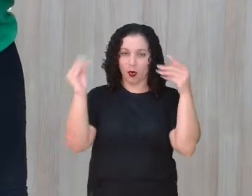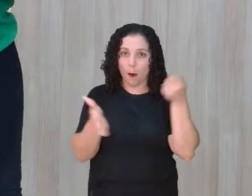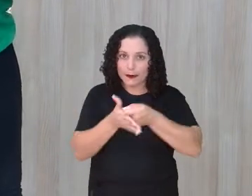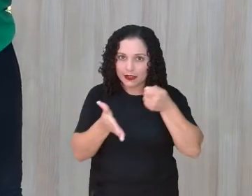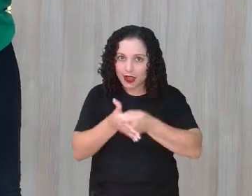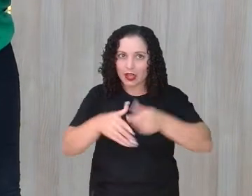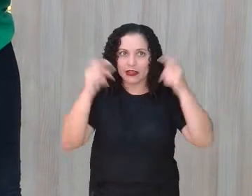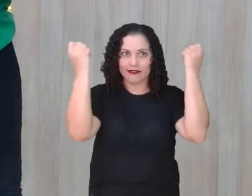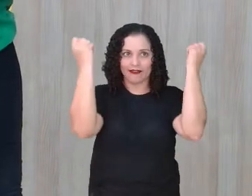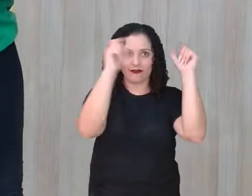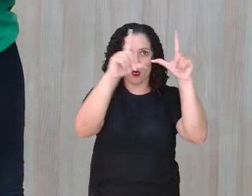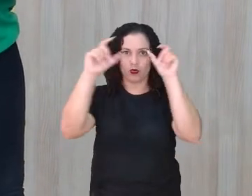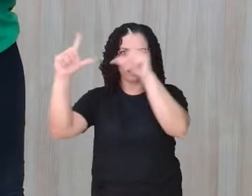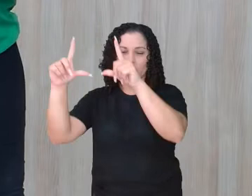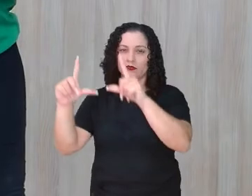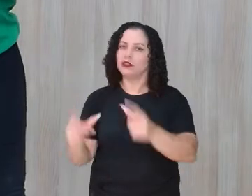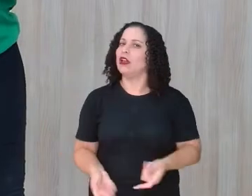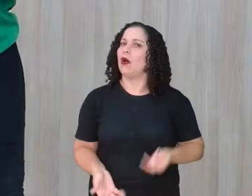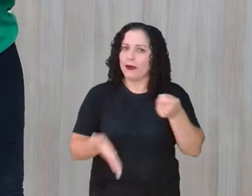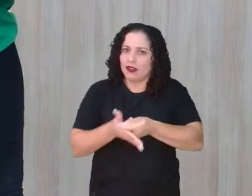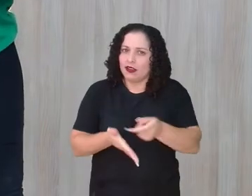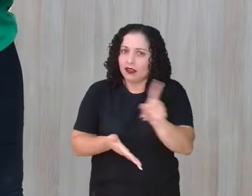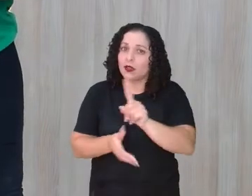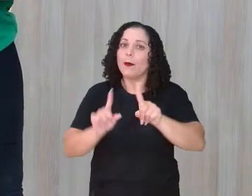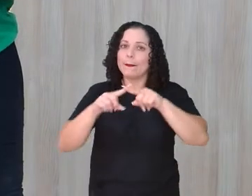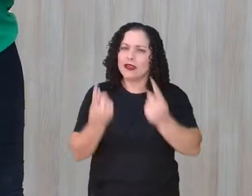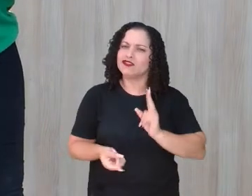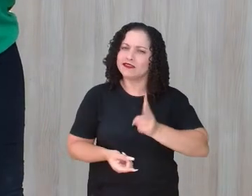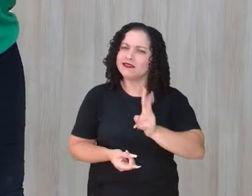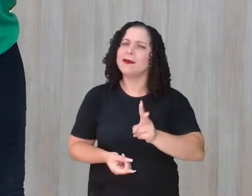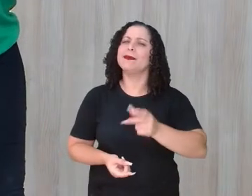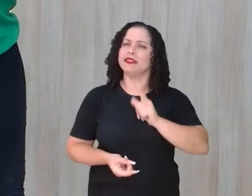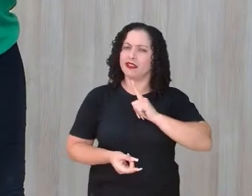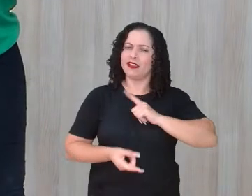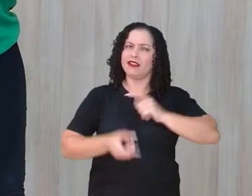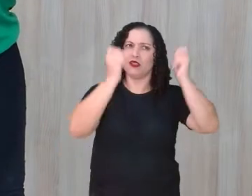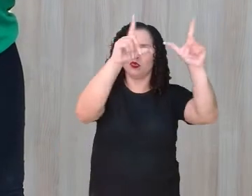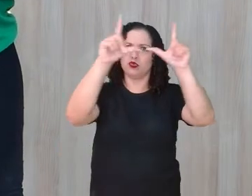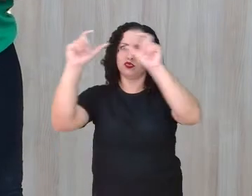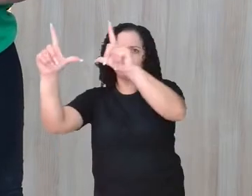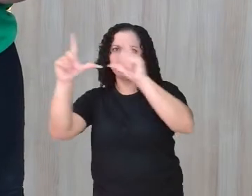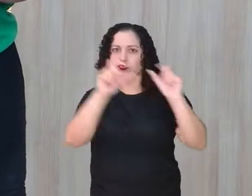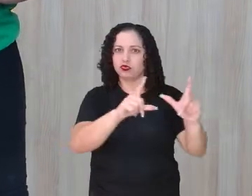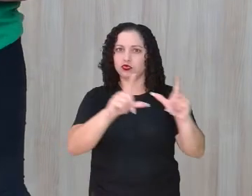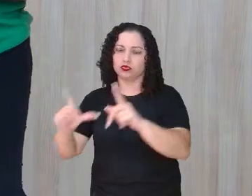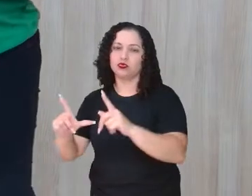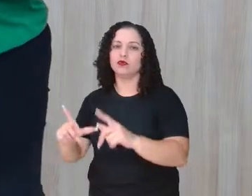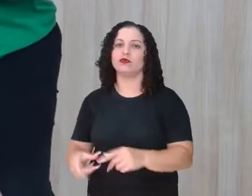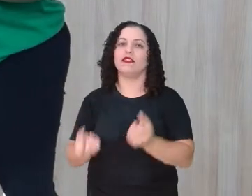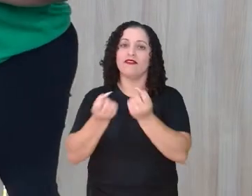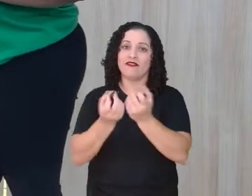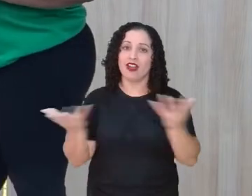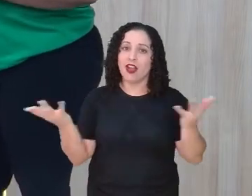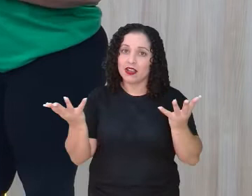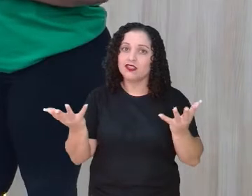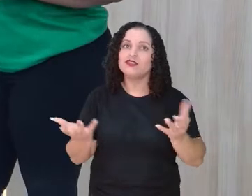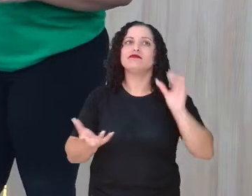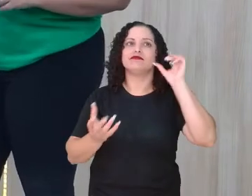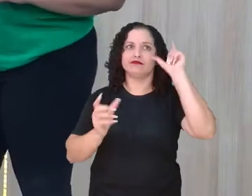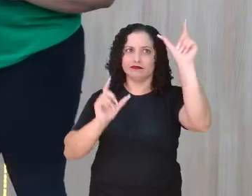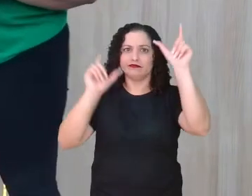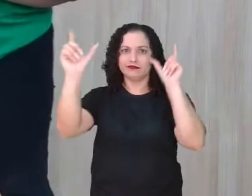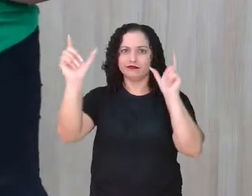essa imagem? Não, mas geralmente tem, tá? Poucas notícias a gente vê sem imagem